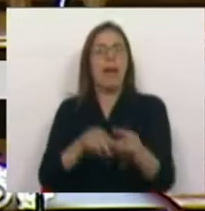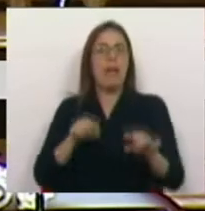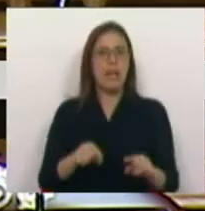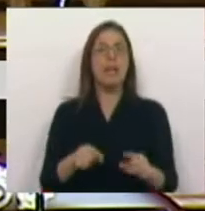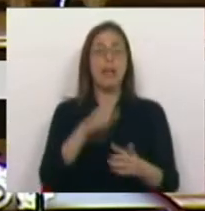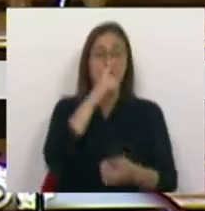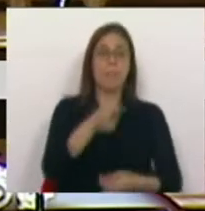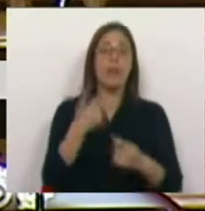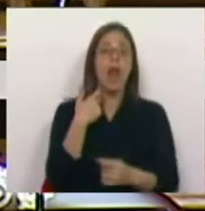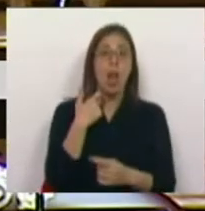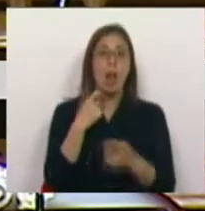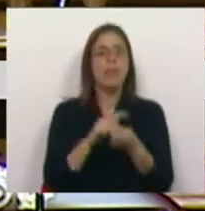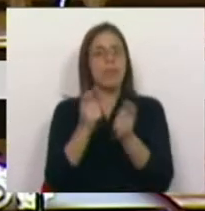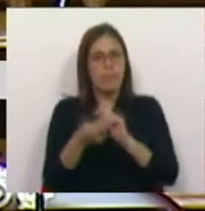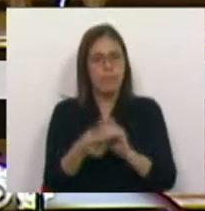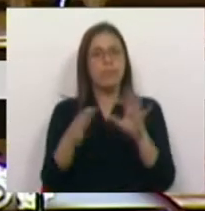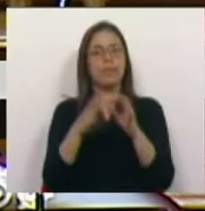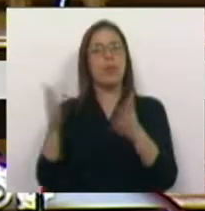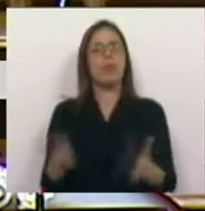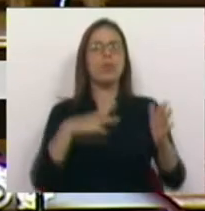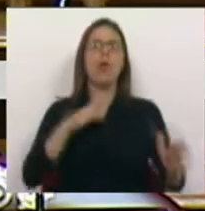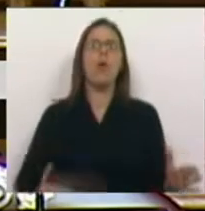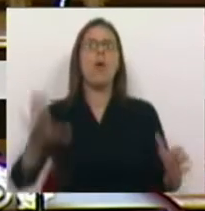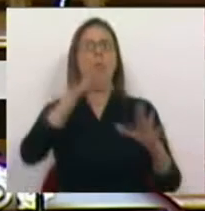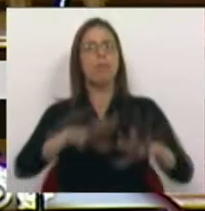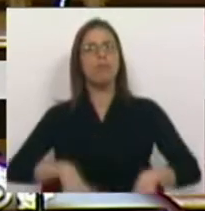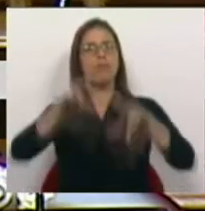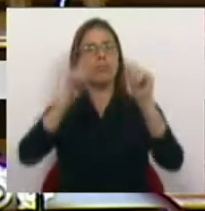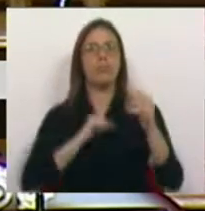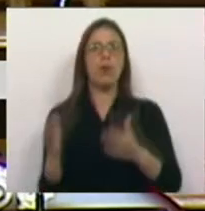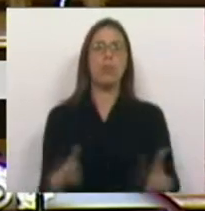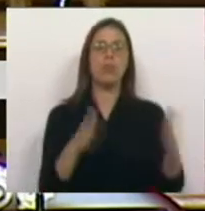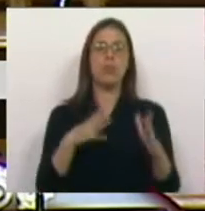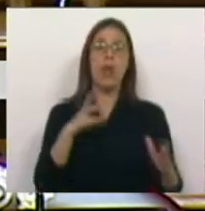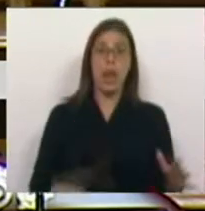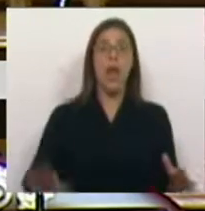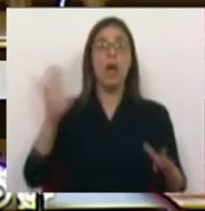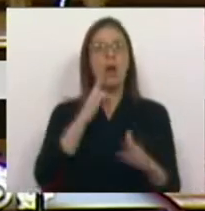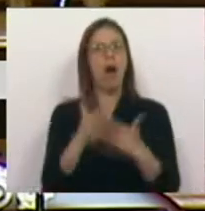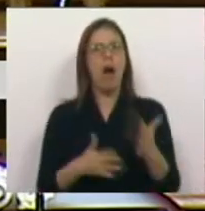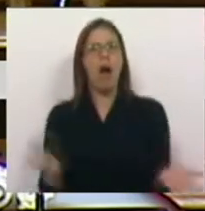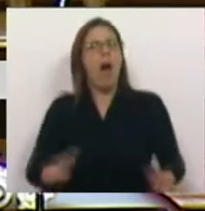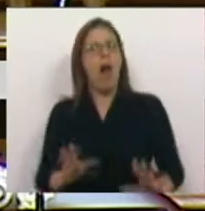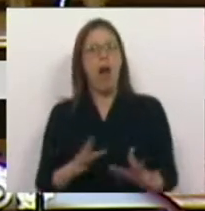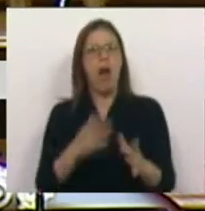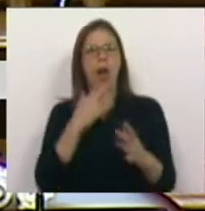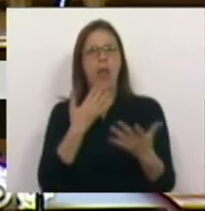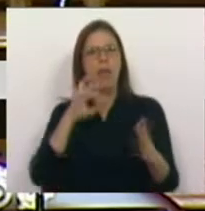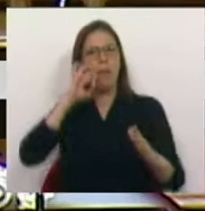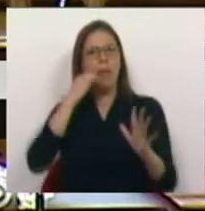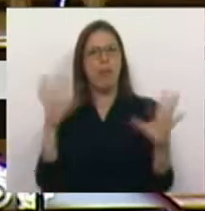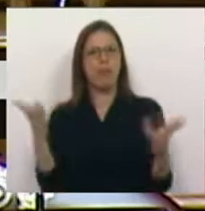da pequena agricultura, que se adapte à produção nacional e que desenvolva a nossa produção nacional e que não continue a dizimar a